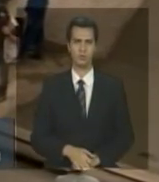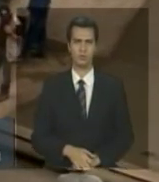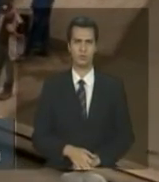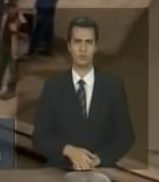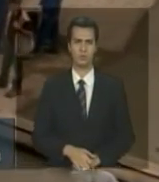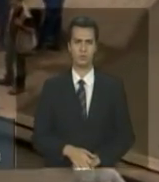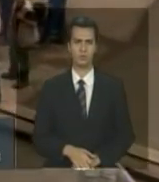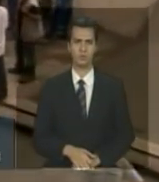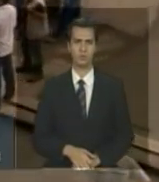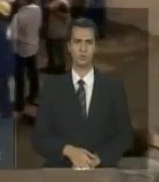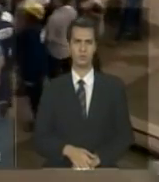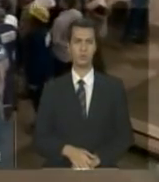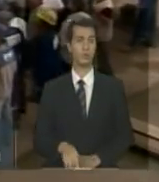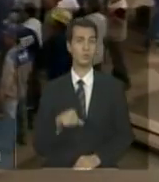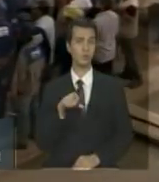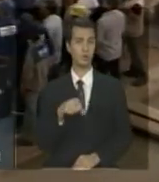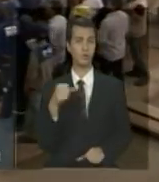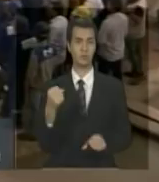Essas obras